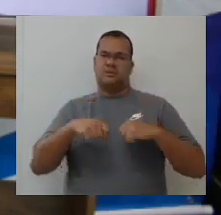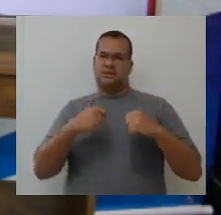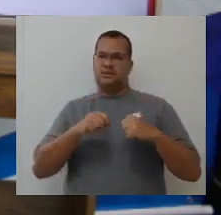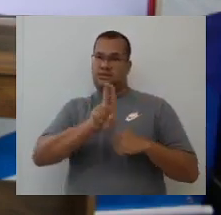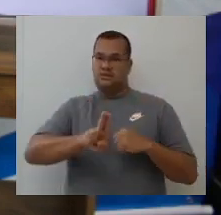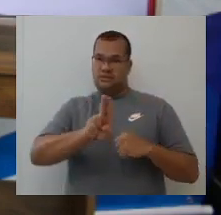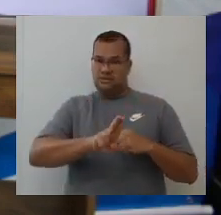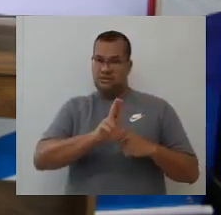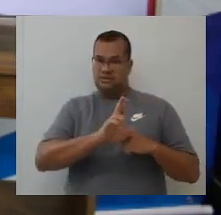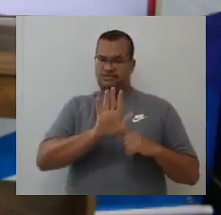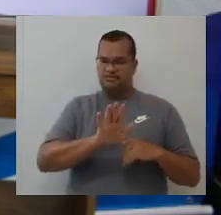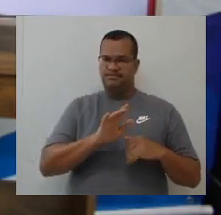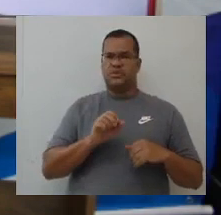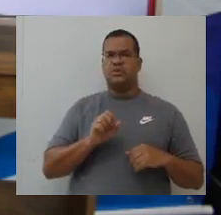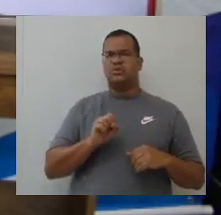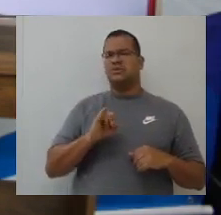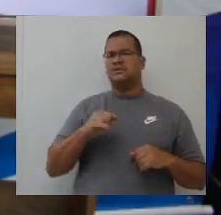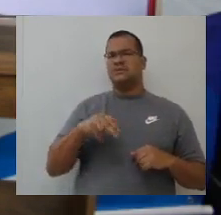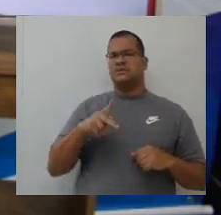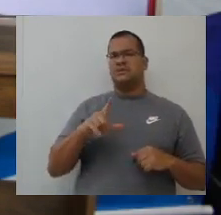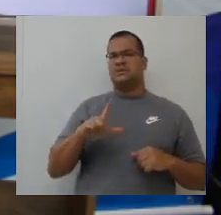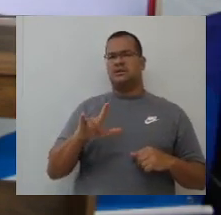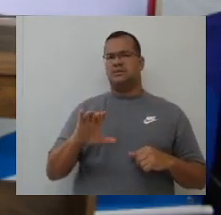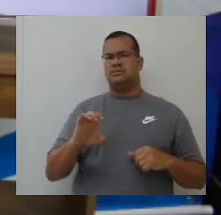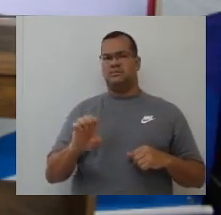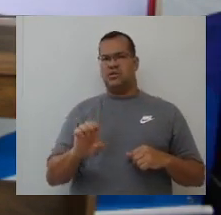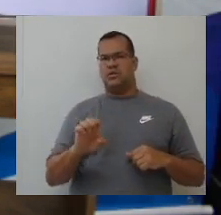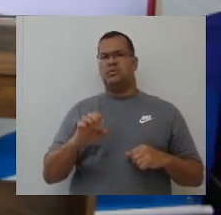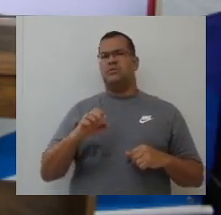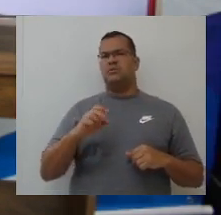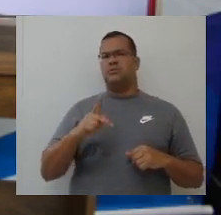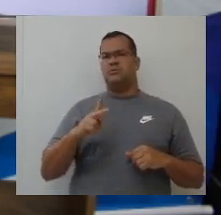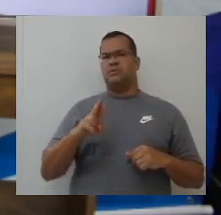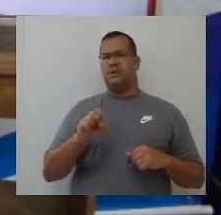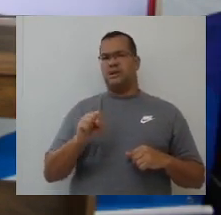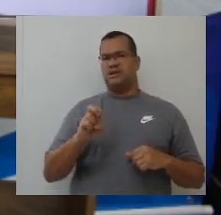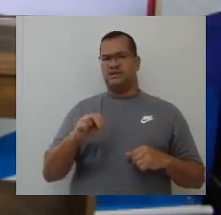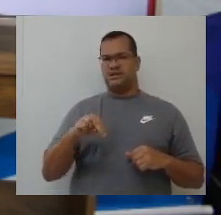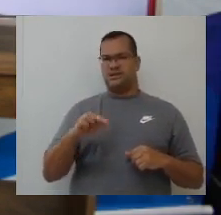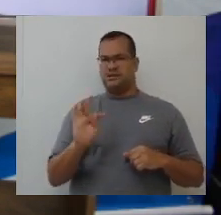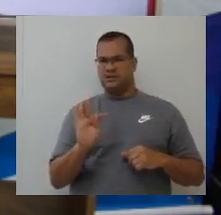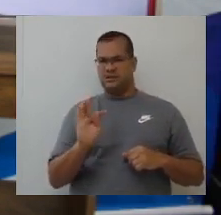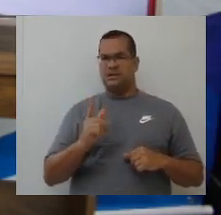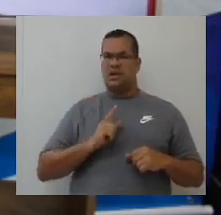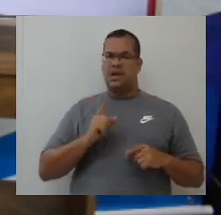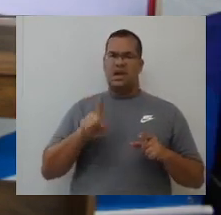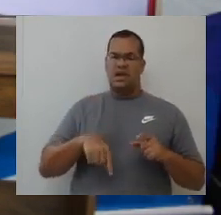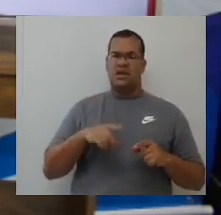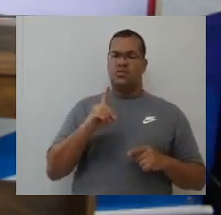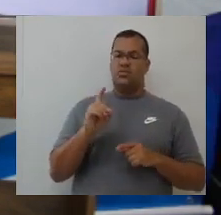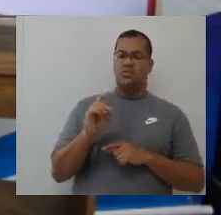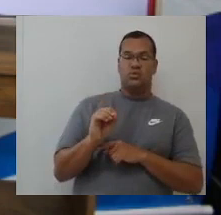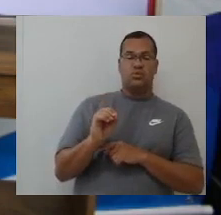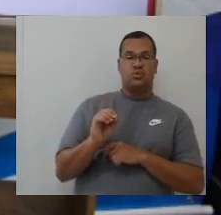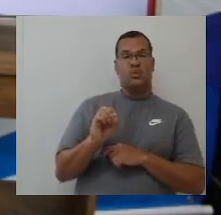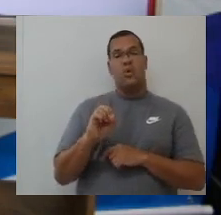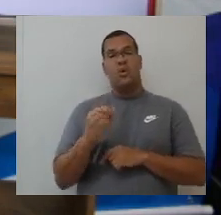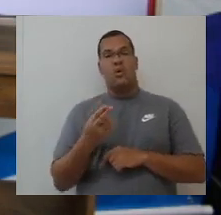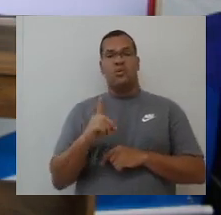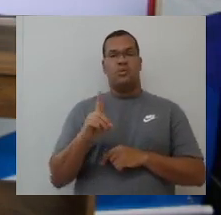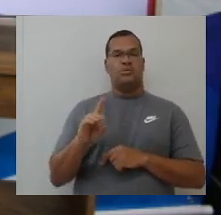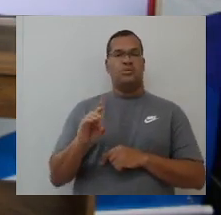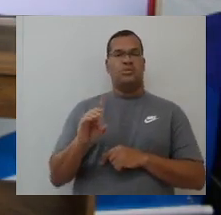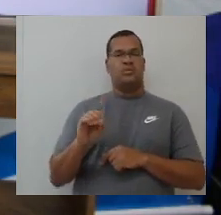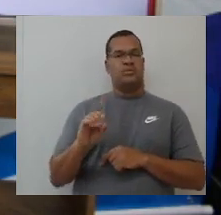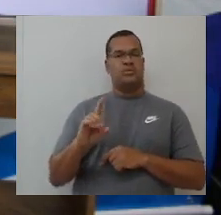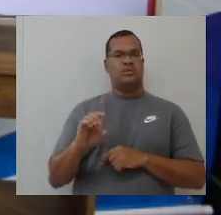no simple present a gente sabe que tem dois verbos auxiliares indicados ali, que é o do e o does, que são verbos auxiliares utilizados